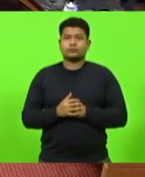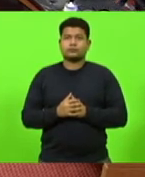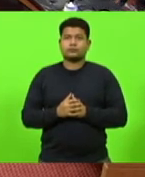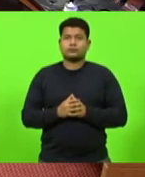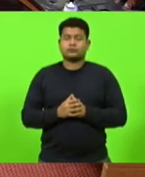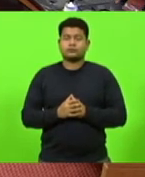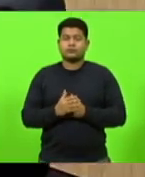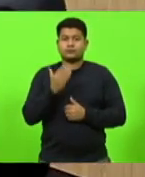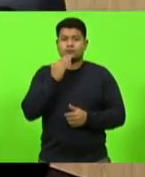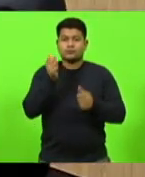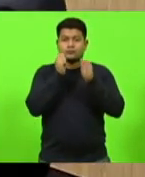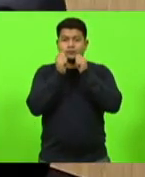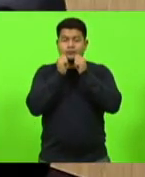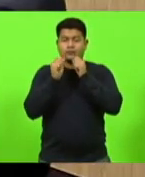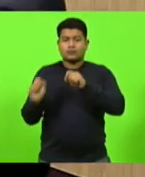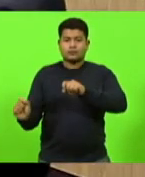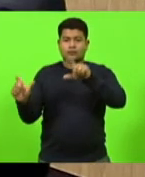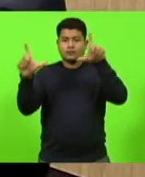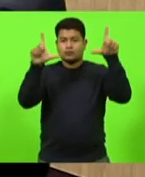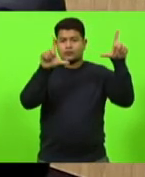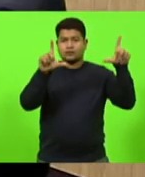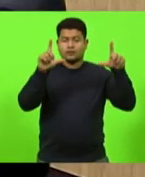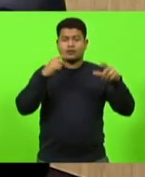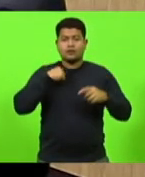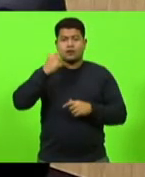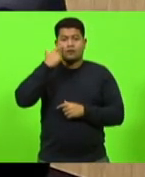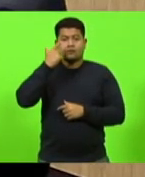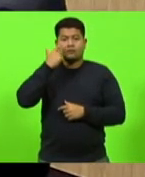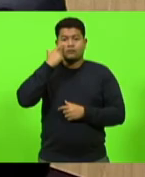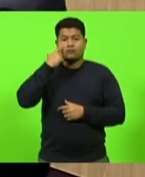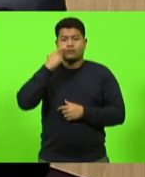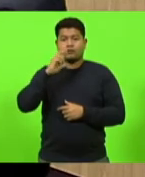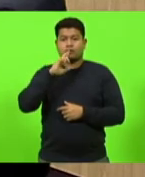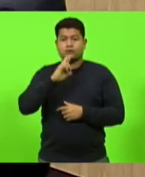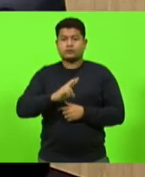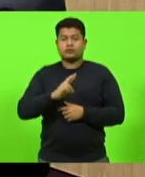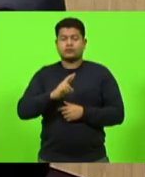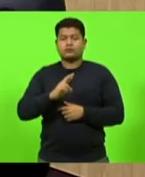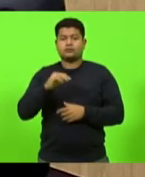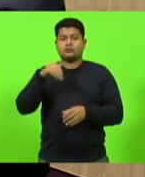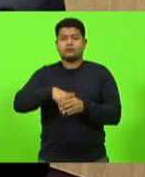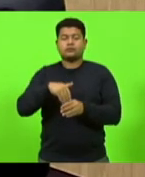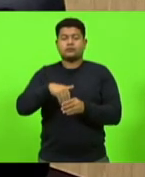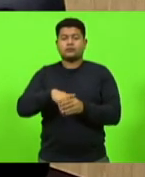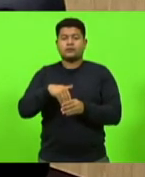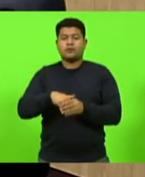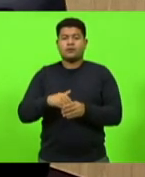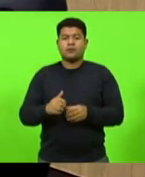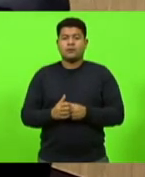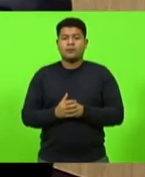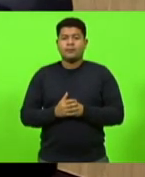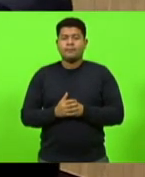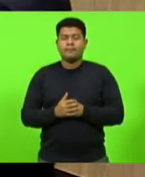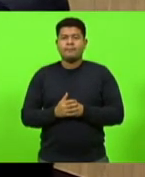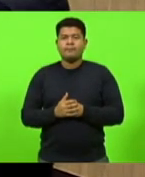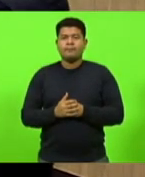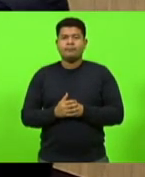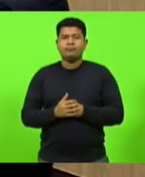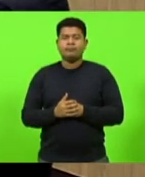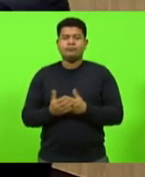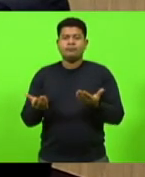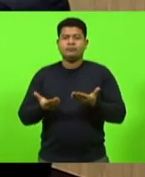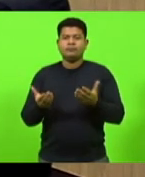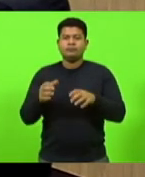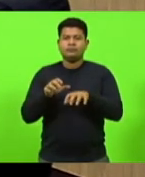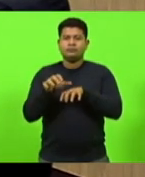Peço assessoria que abra o painel para que possamos colher os votos de quem está em sessão remota.